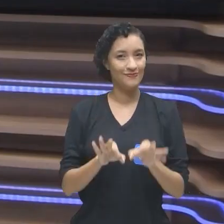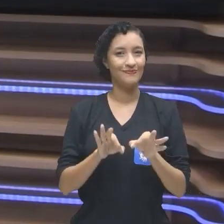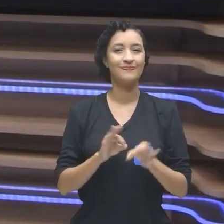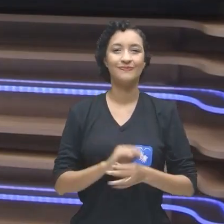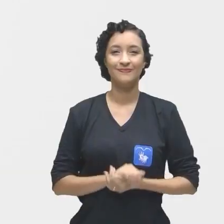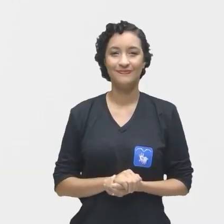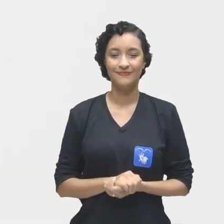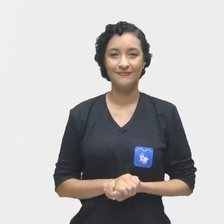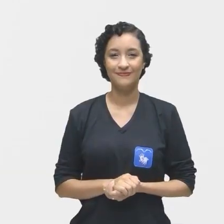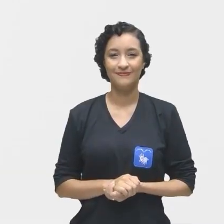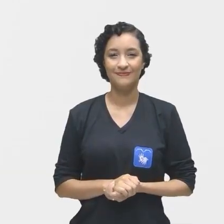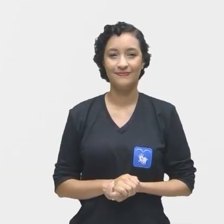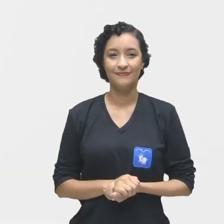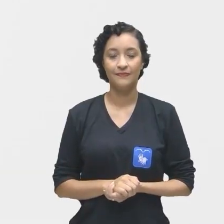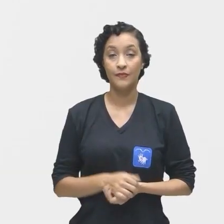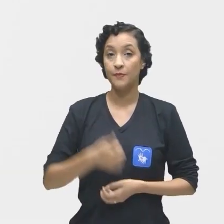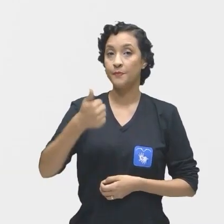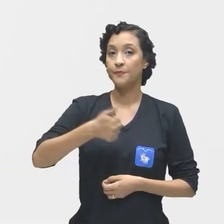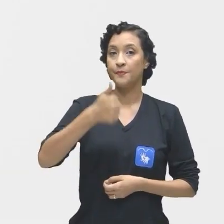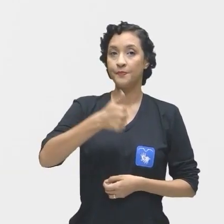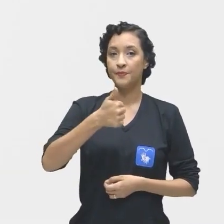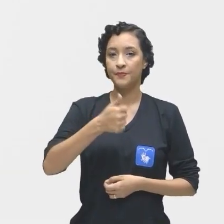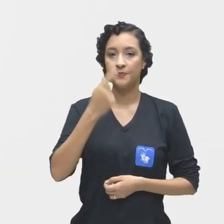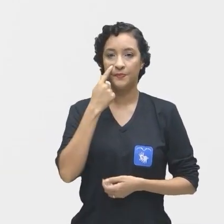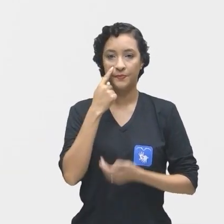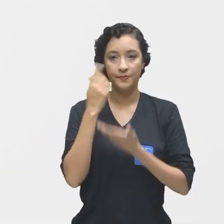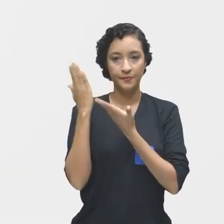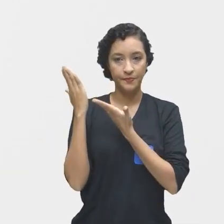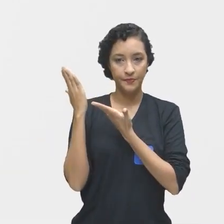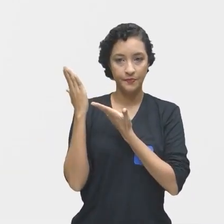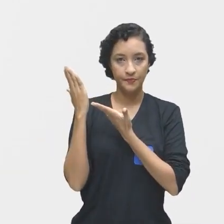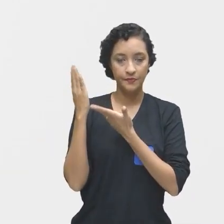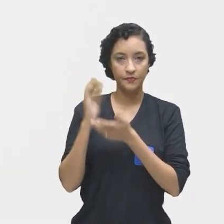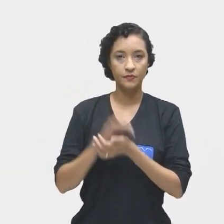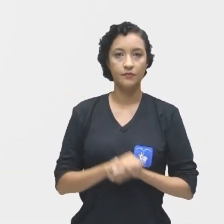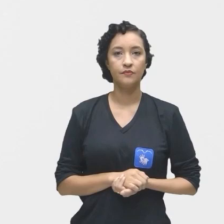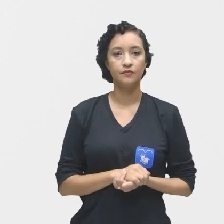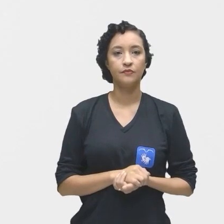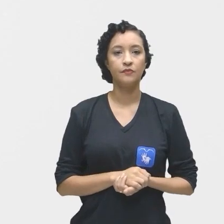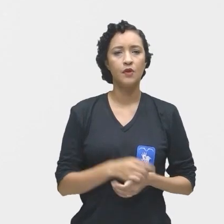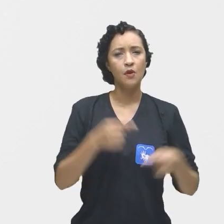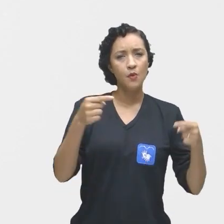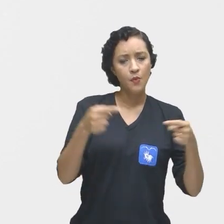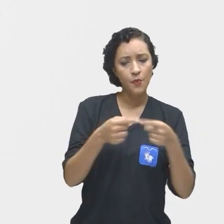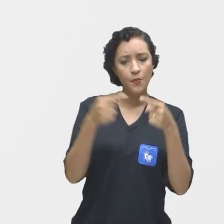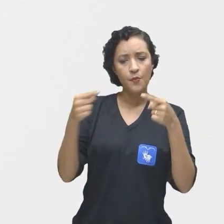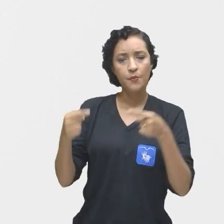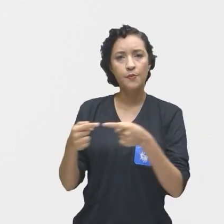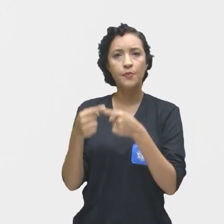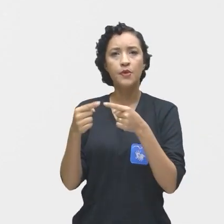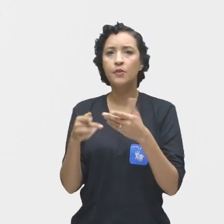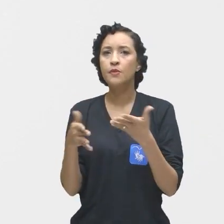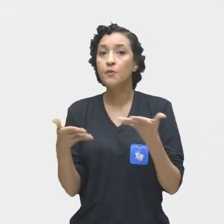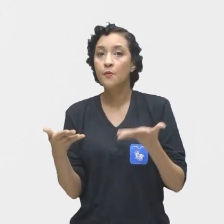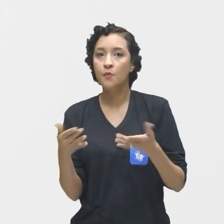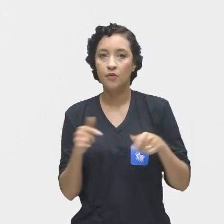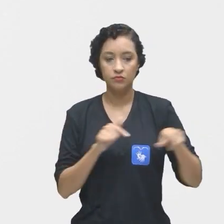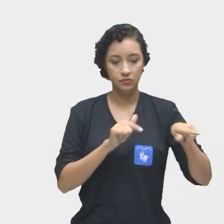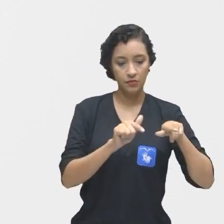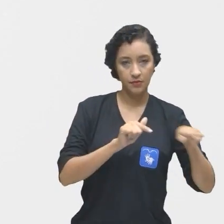comigo. Primeira, classifique os recursos geradores de riqueza em